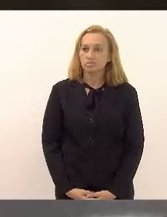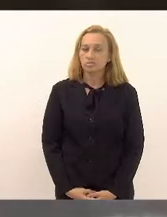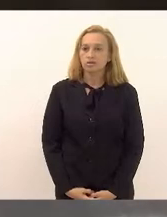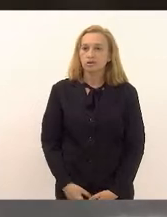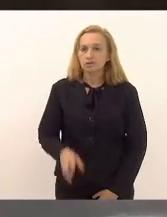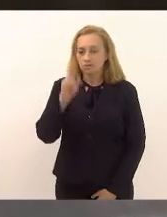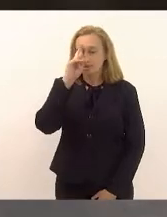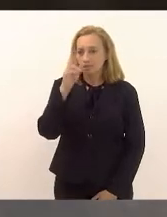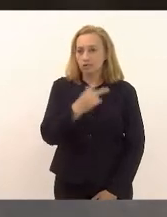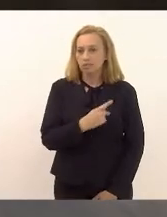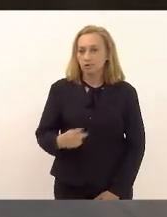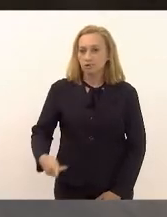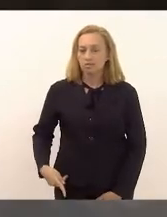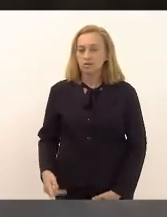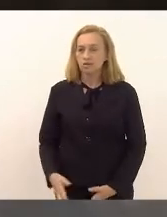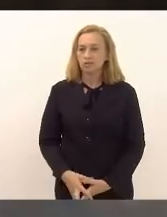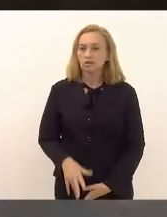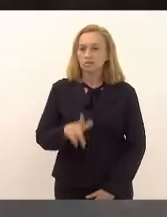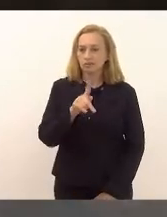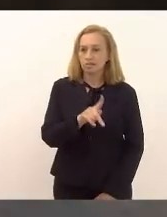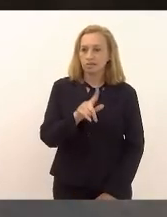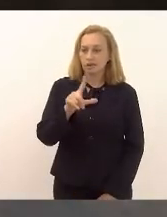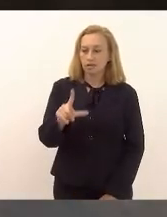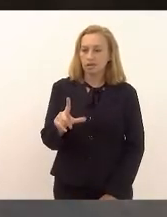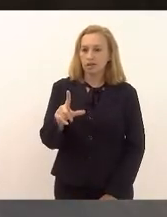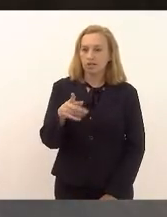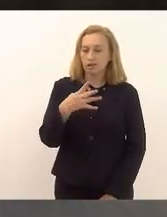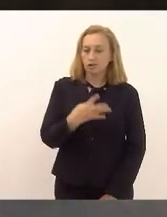Senhor presidente, PL